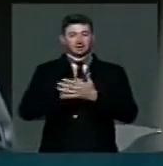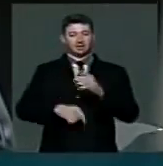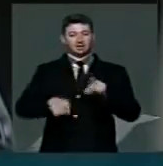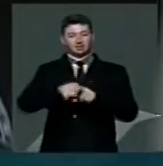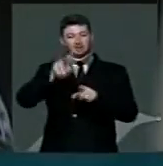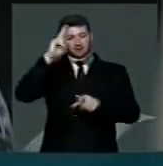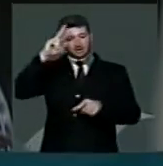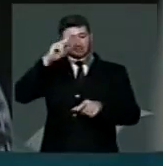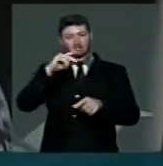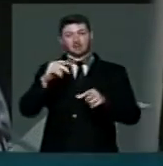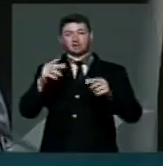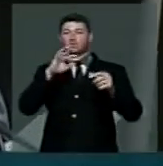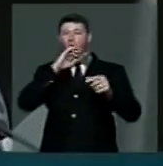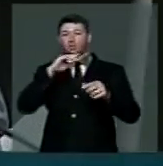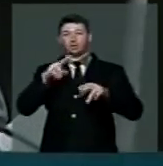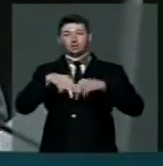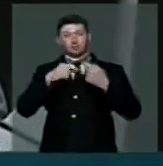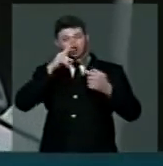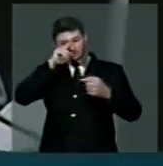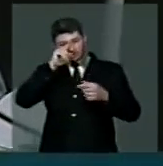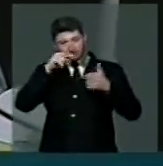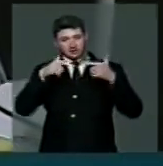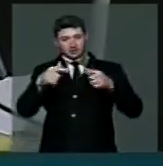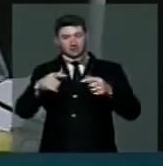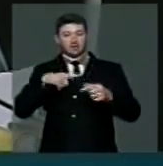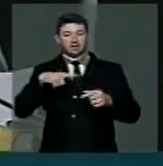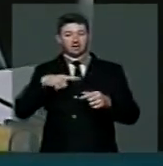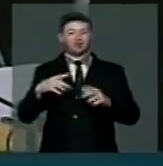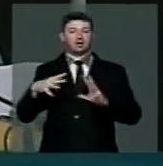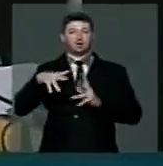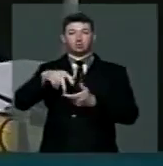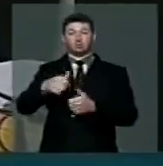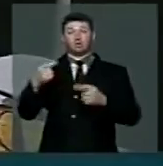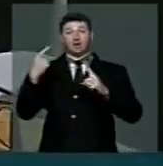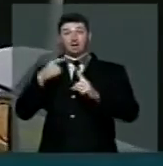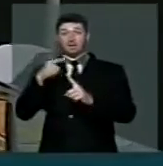lembranças sombrias, quando riscos de guerra externa